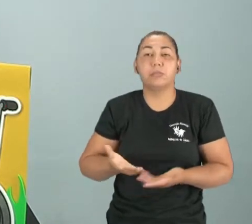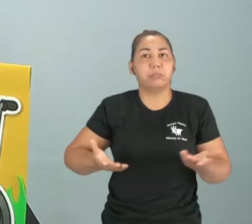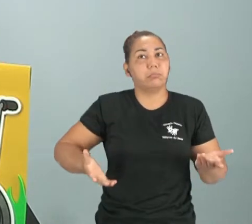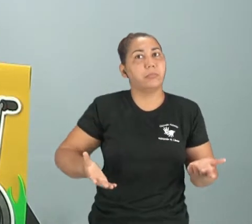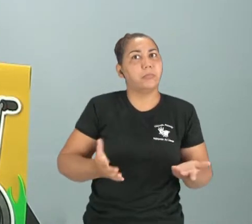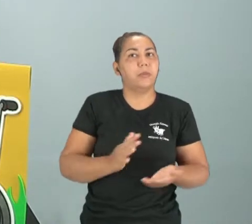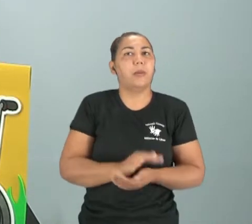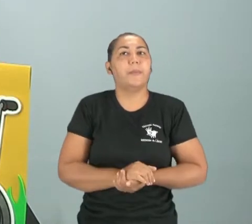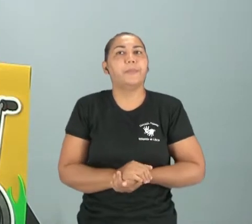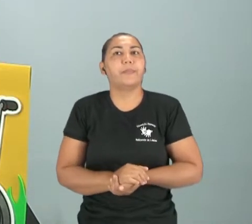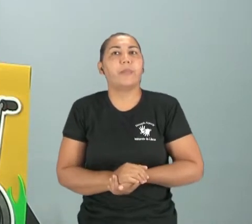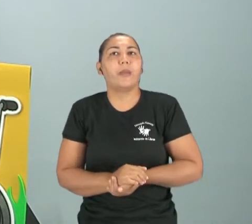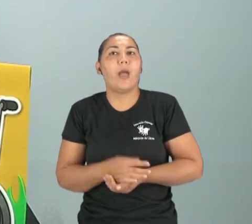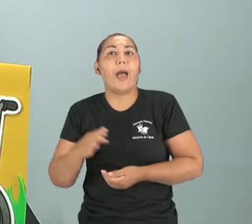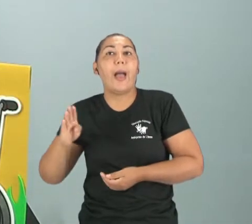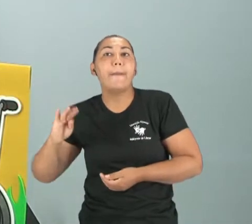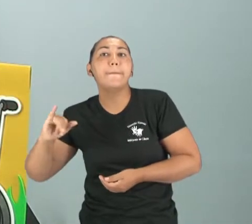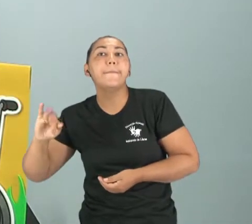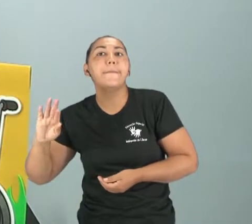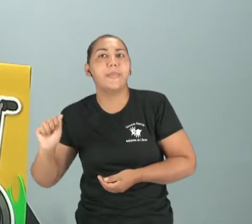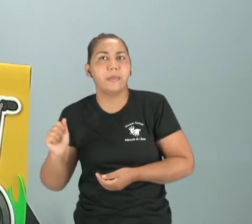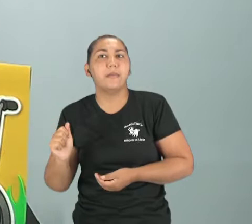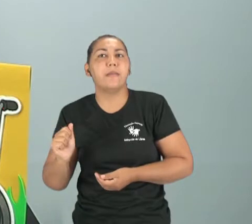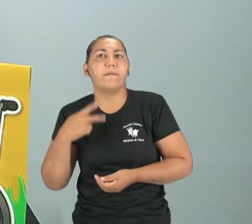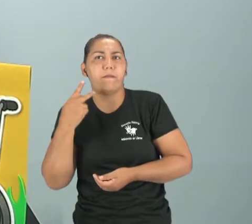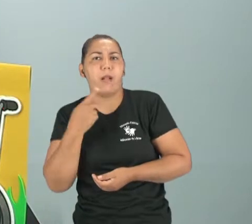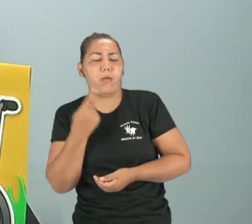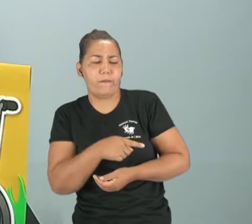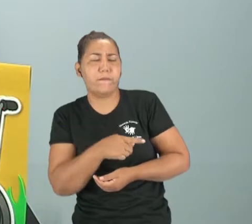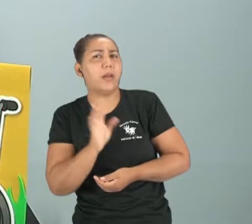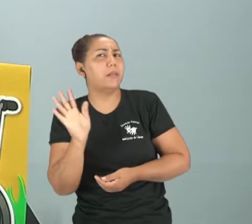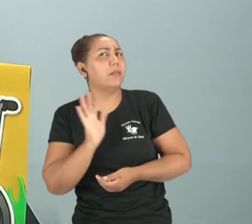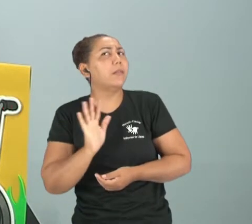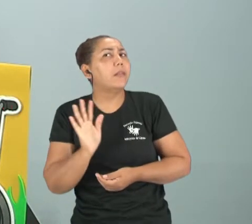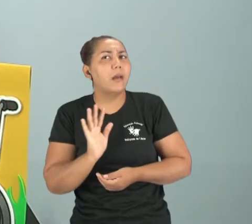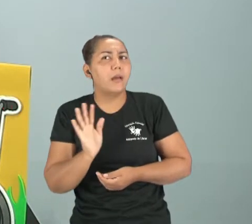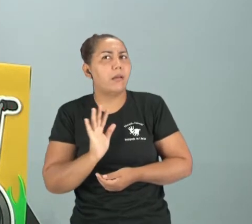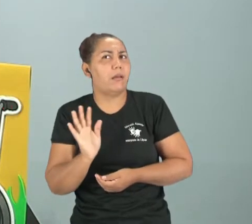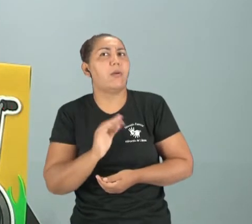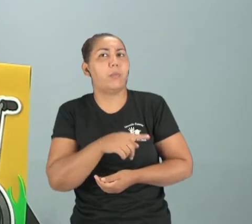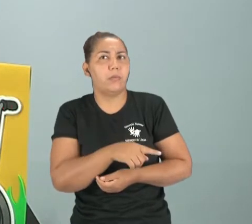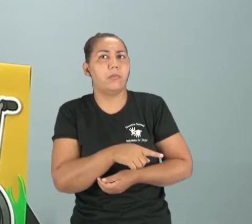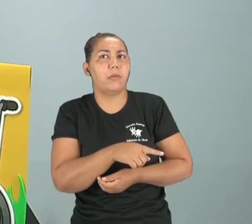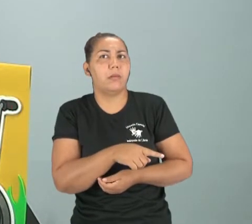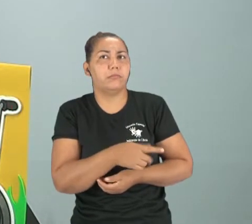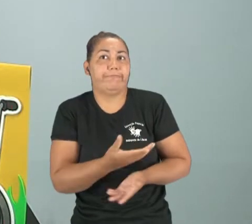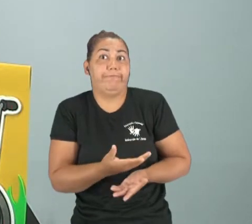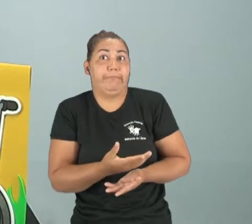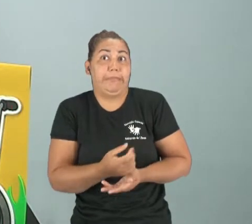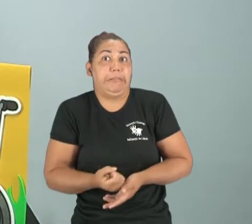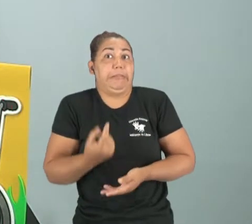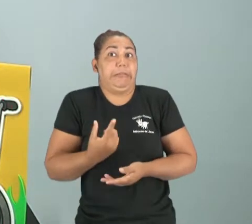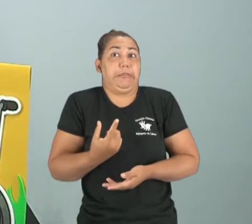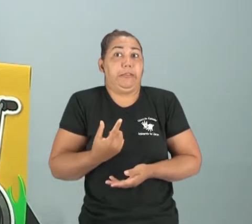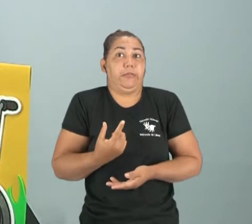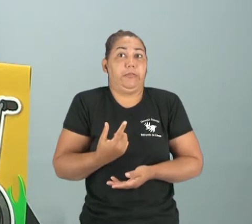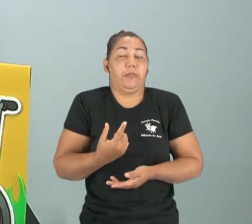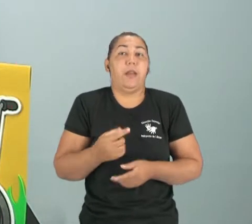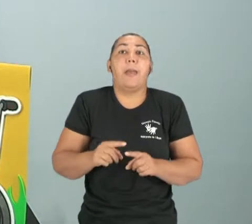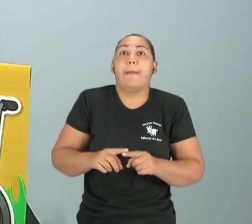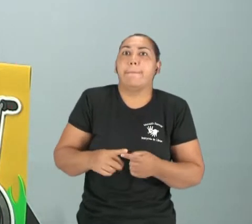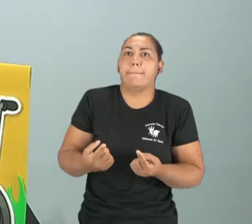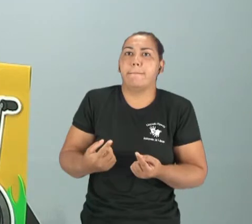E o Kaká disse, não, eu vou lá, porque eles precisam me conhecer. Eles precisam ver que eu sou igual a todos